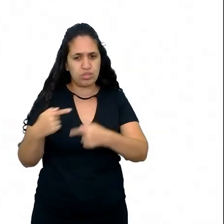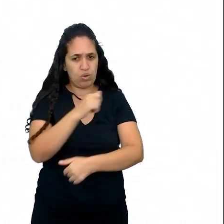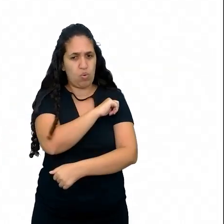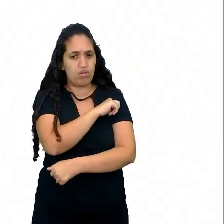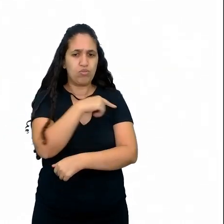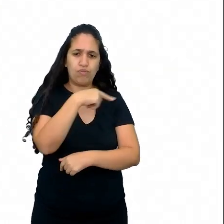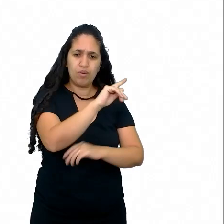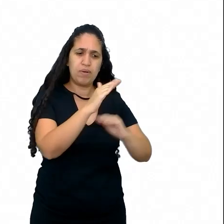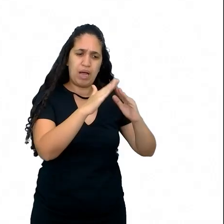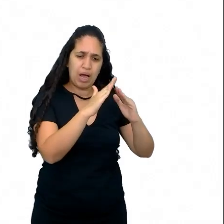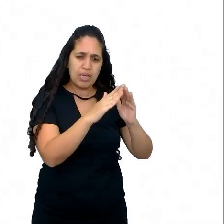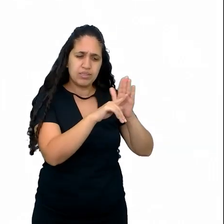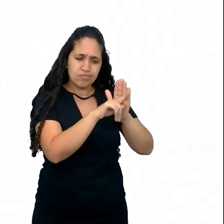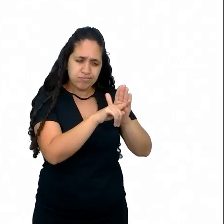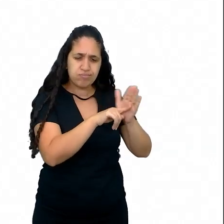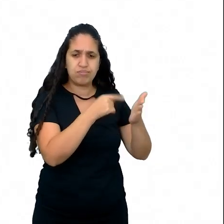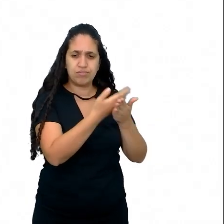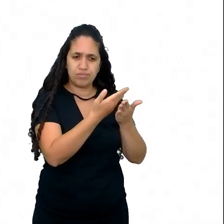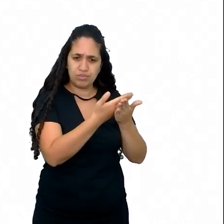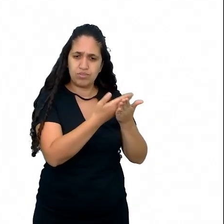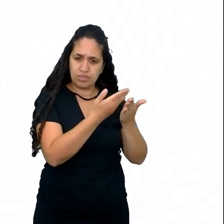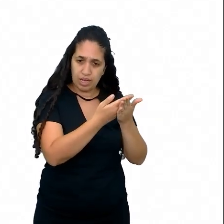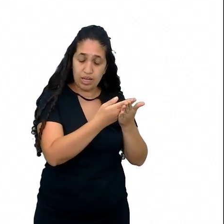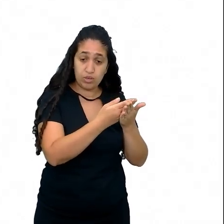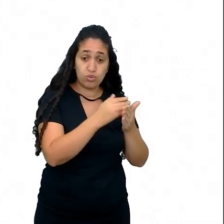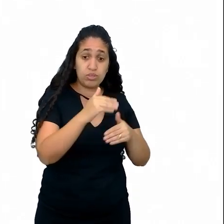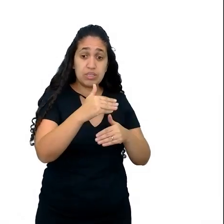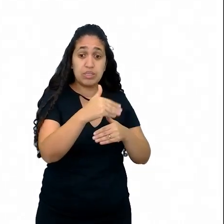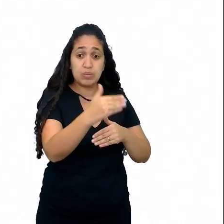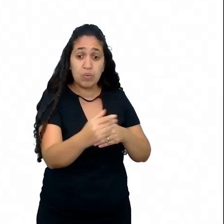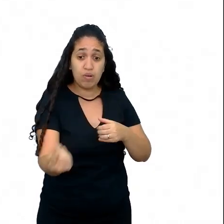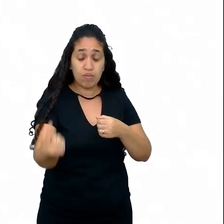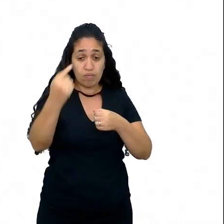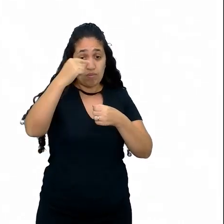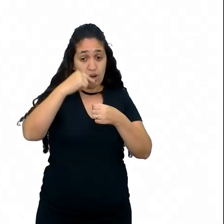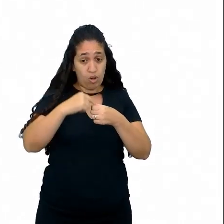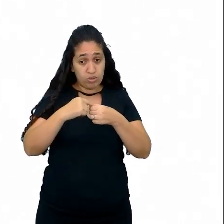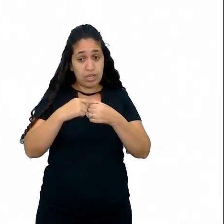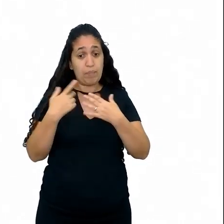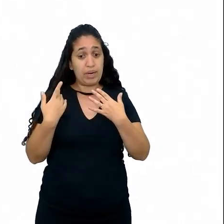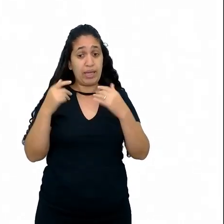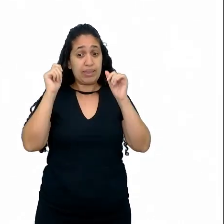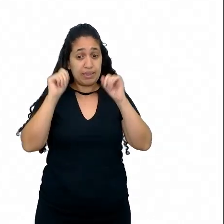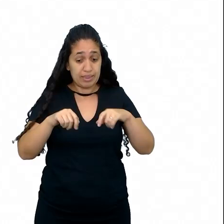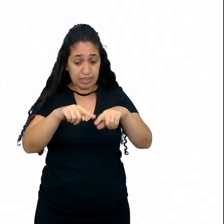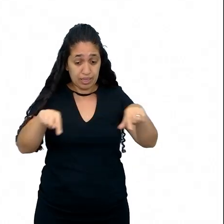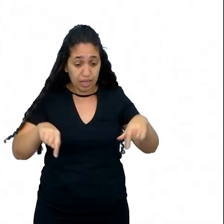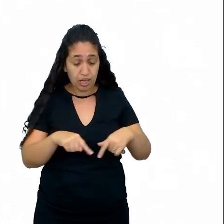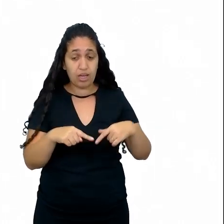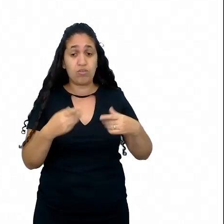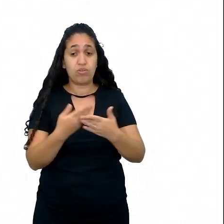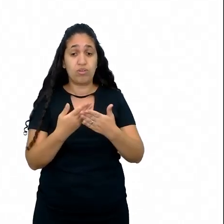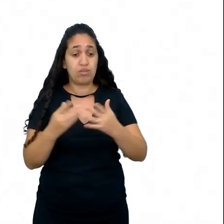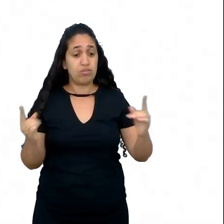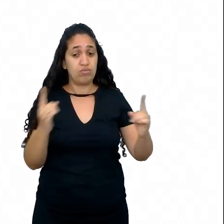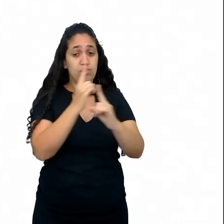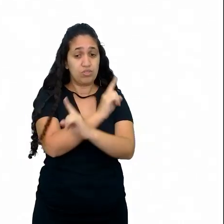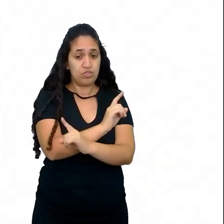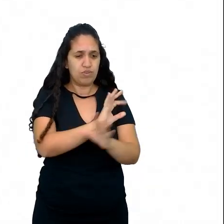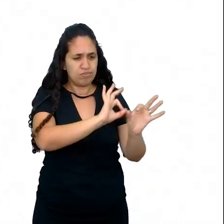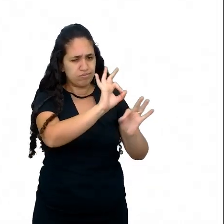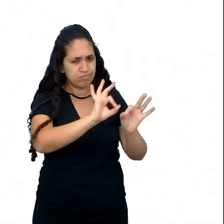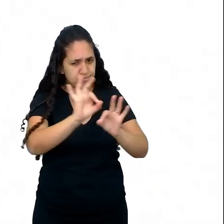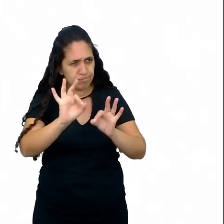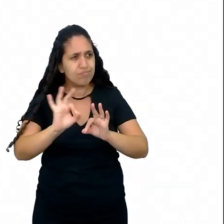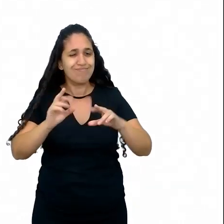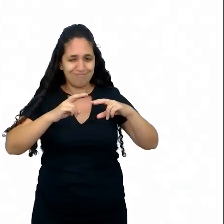casa, pesquisaram, estudaram, quando eles voltam, para mim poder dar conta dessa sala de aula invertida, o que eu estou fazendo? Eu estou organizando uma roda